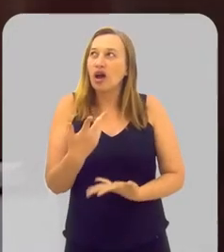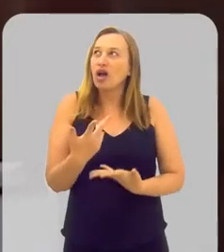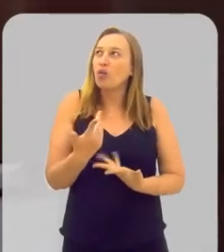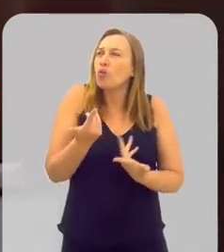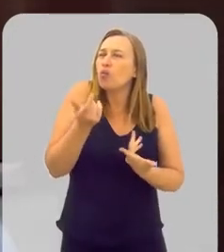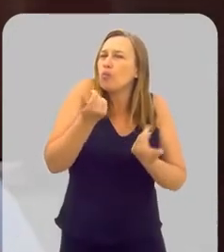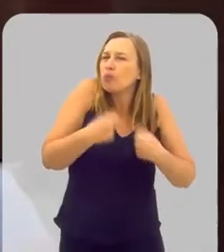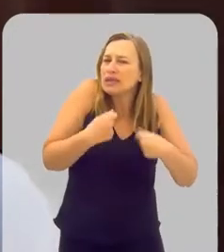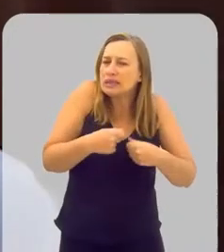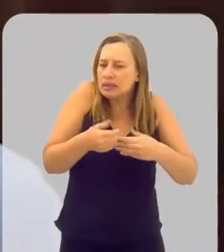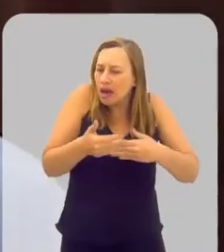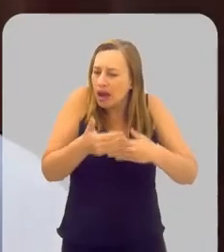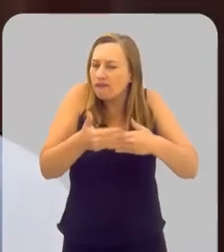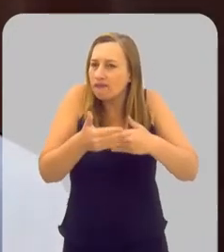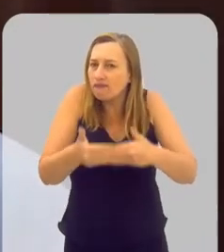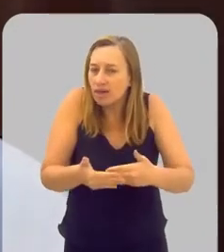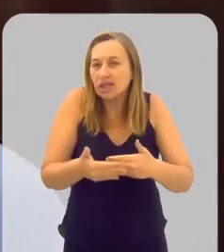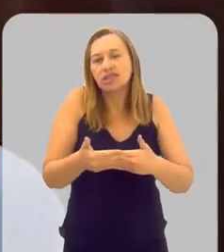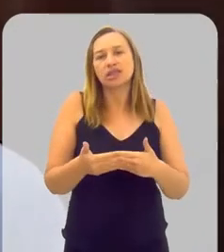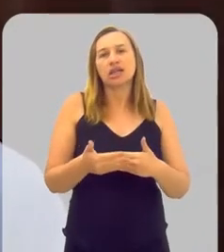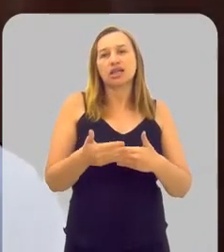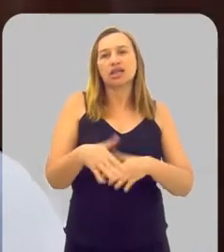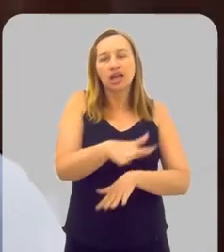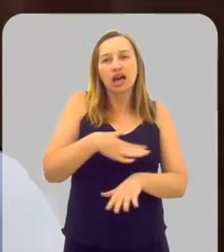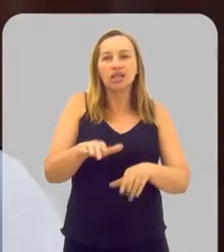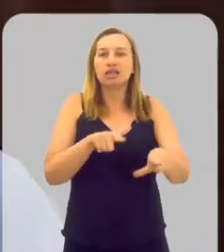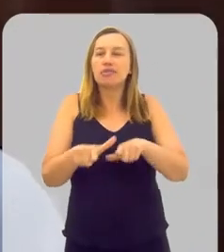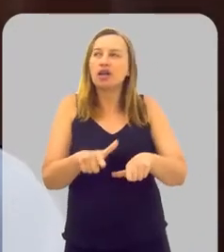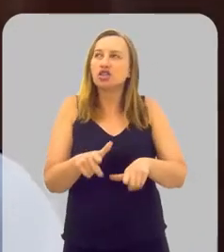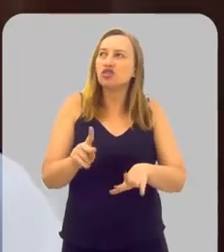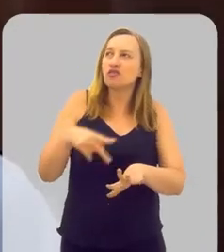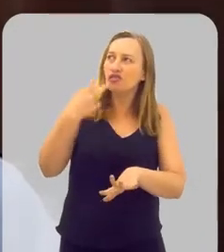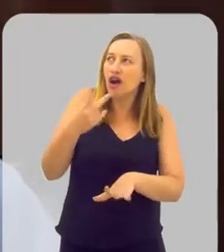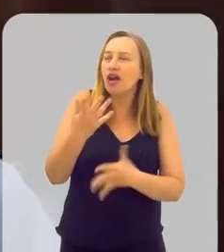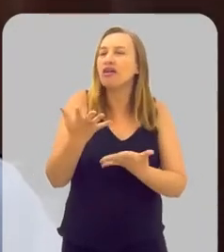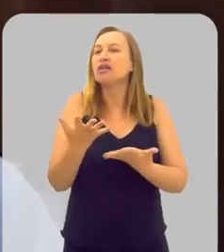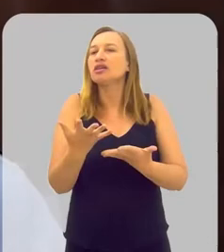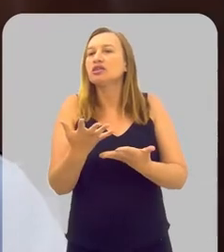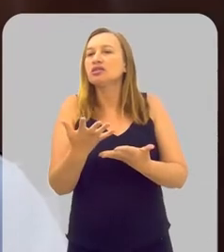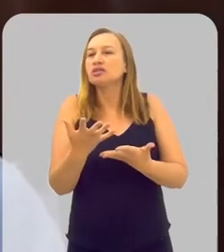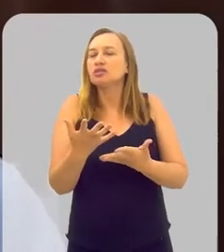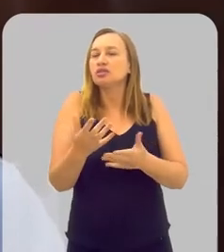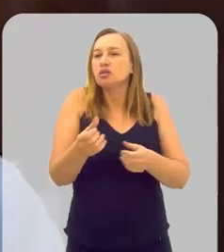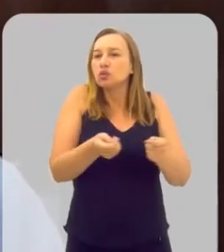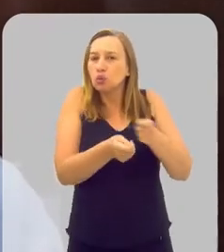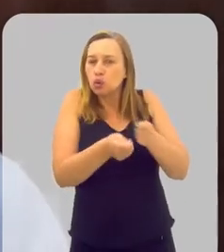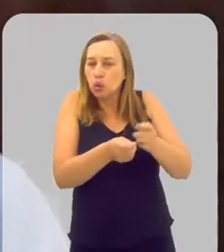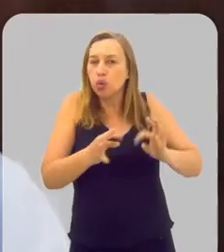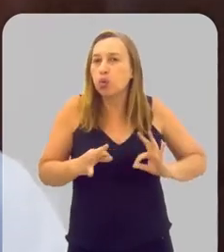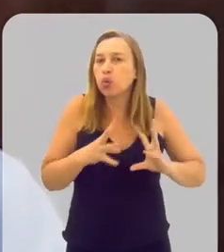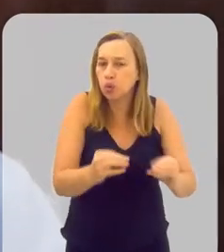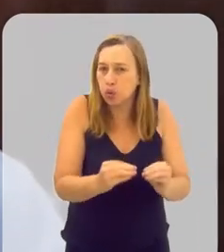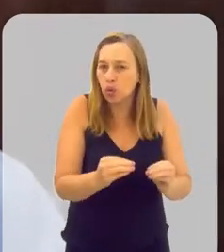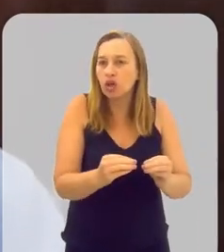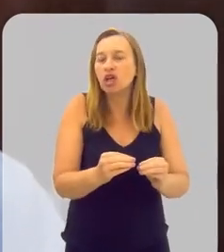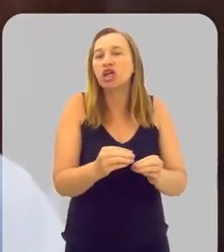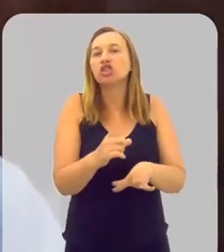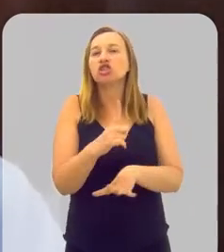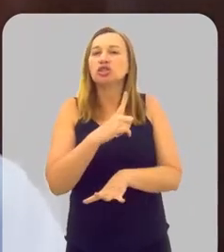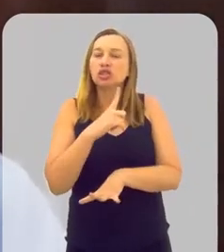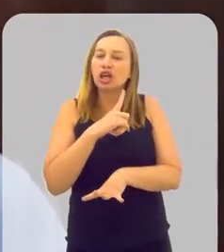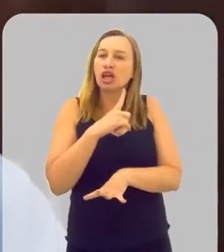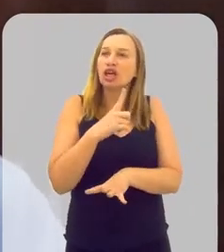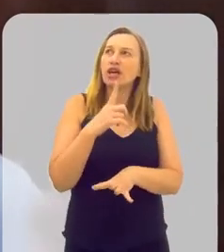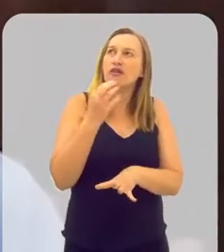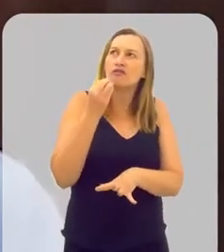quando a gente fala do que a gente precisa avançar no mercado, a gente acaba falando da regulação como um todo, né?